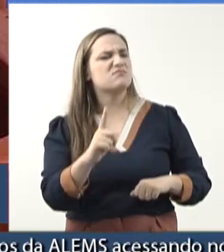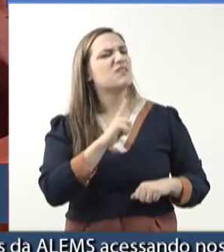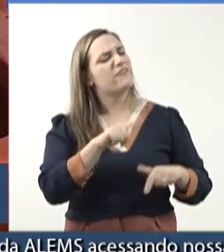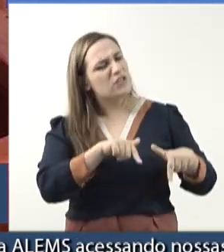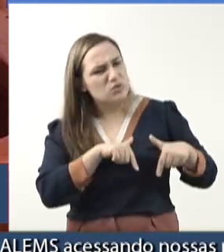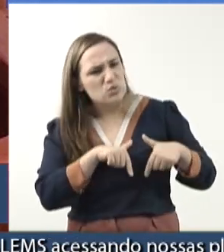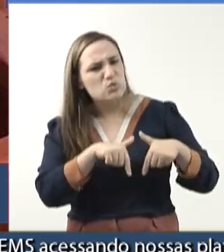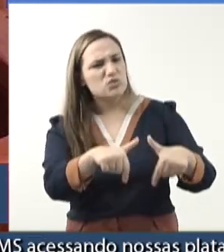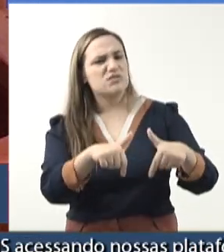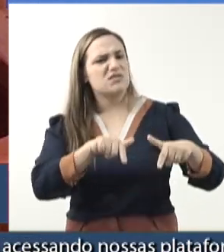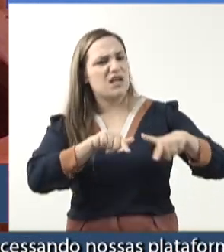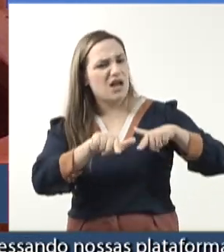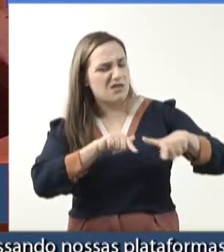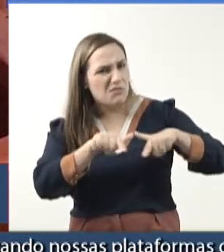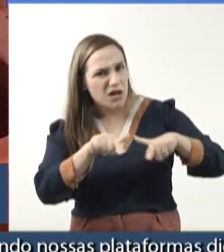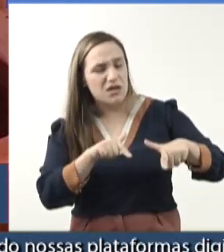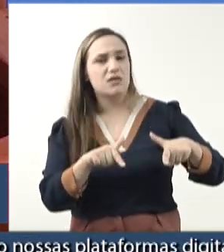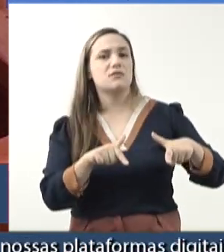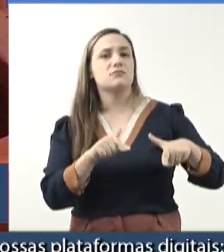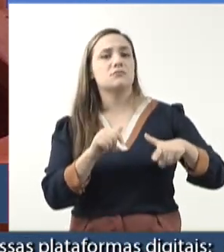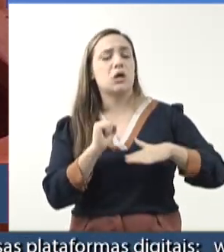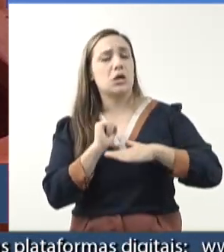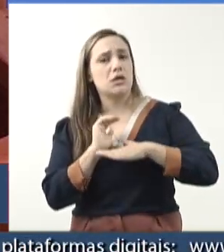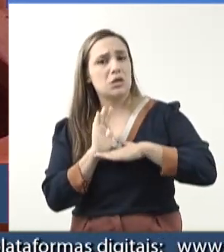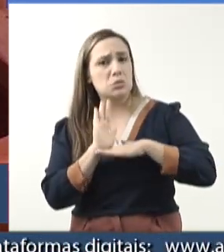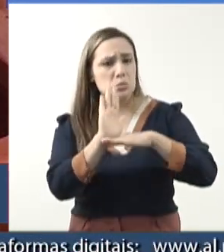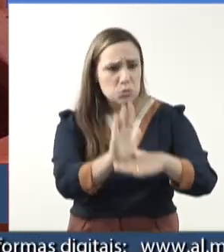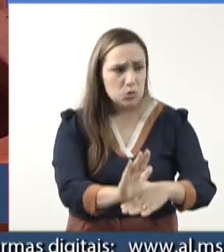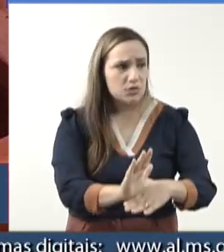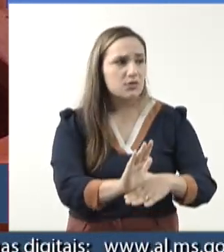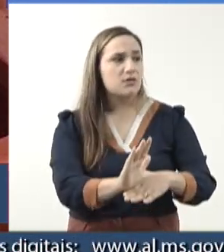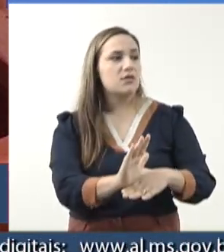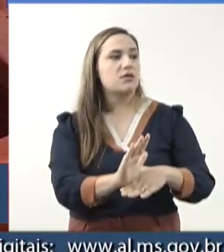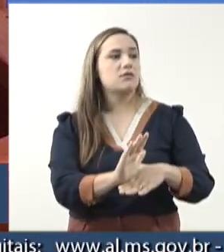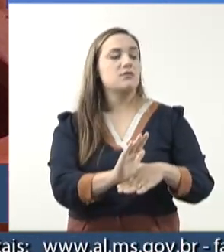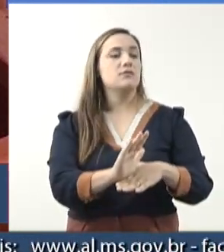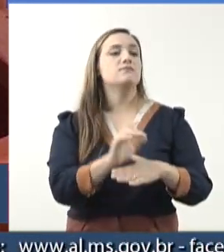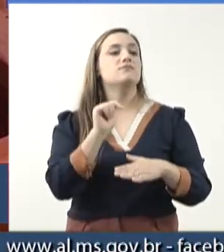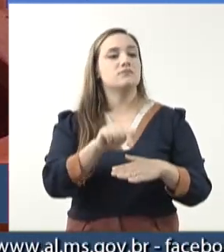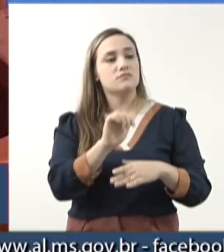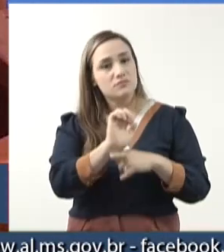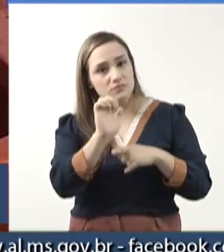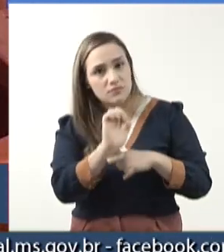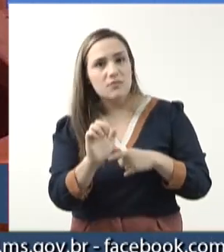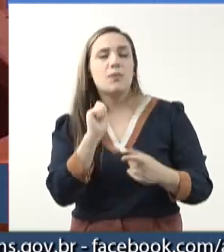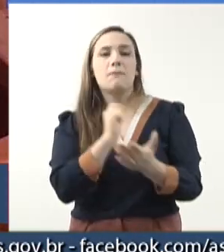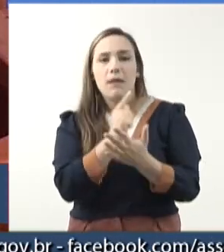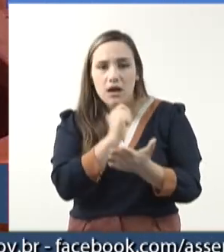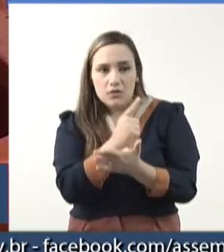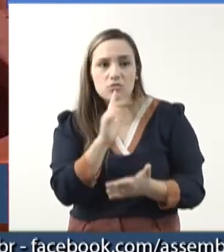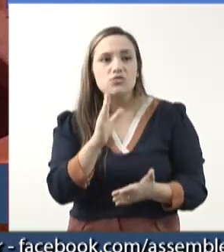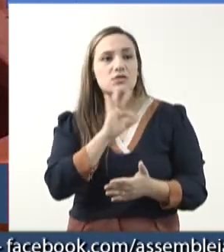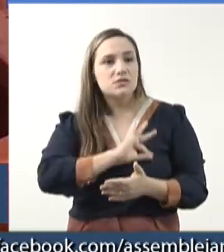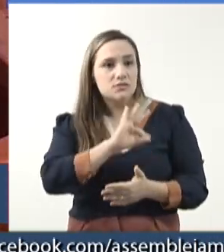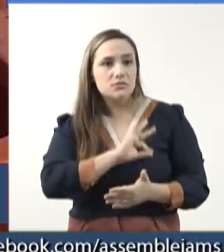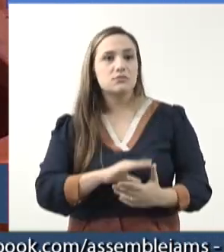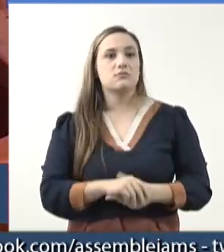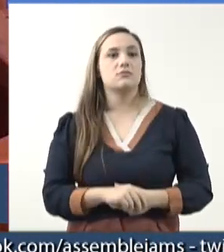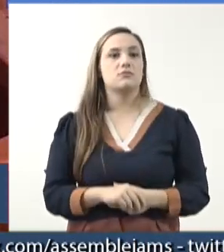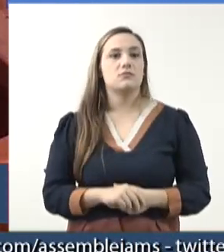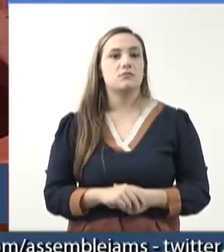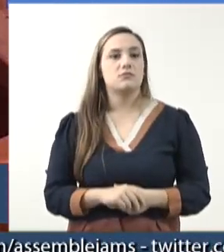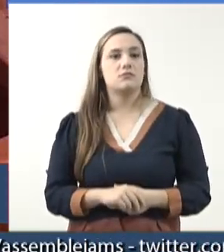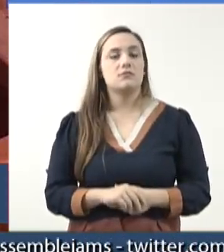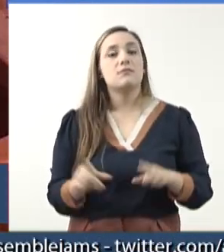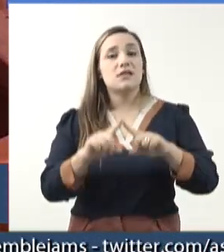sangue, que trabalharam, que ajudaram a contribuíram com o trabalho do Estado, que contribuíram com a população, no momento em que